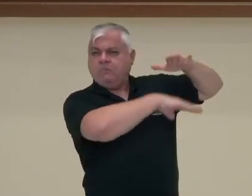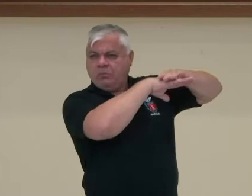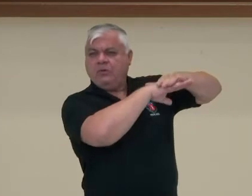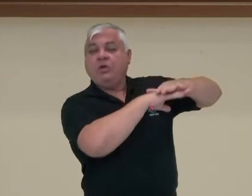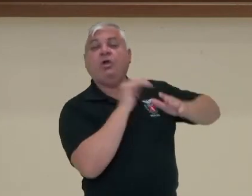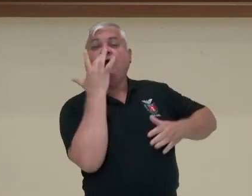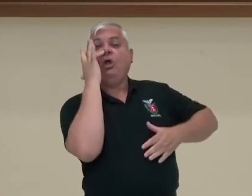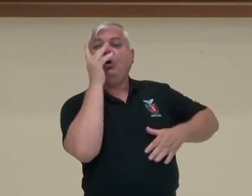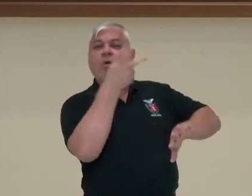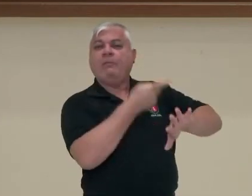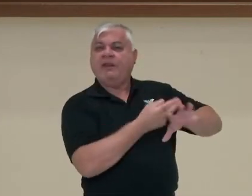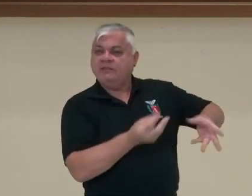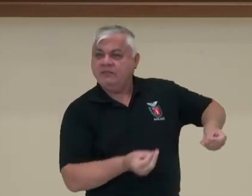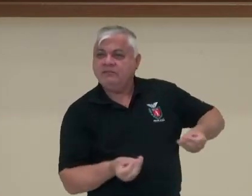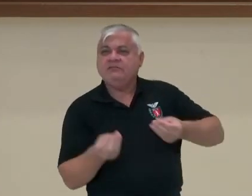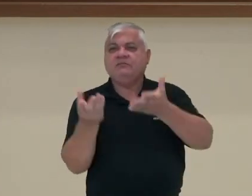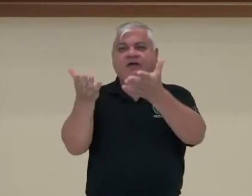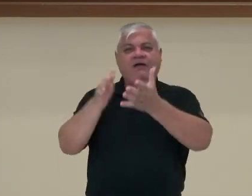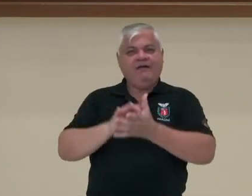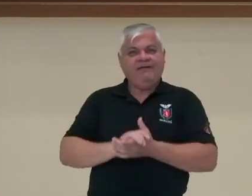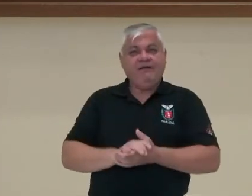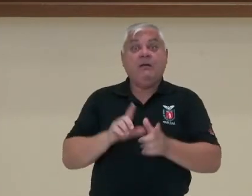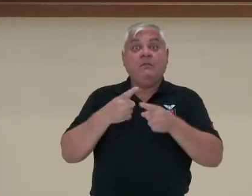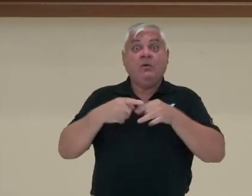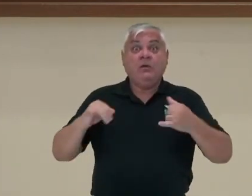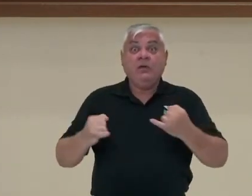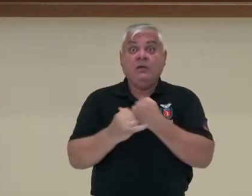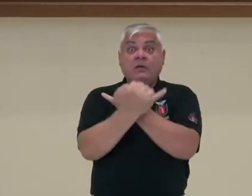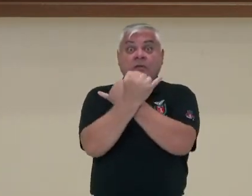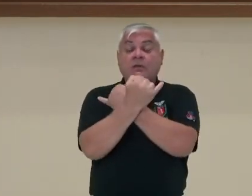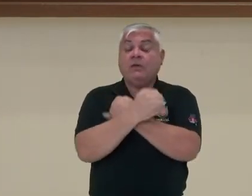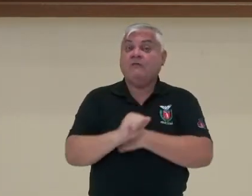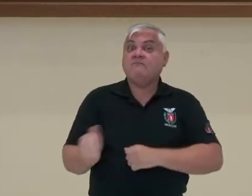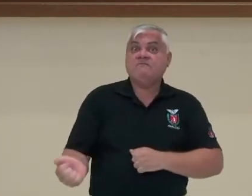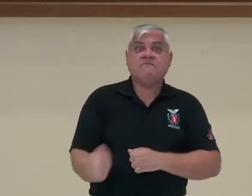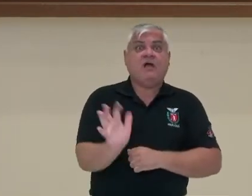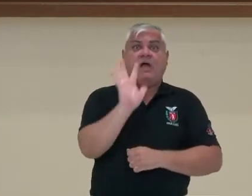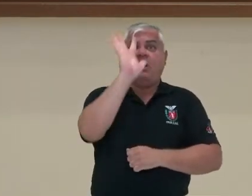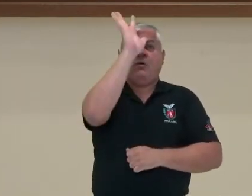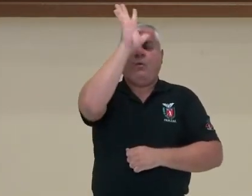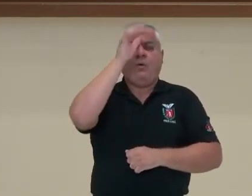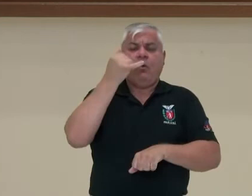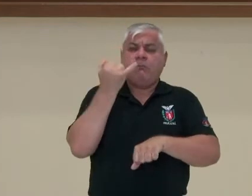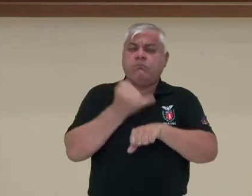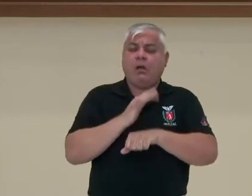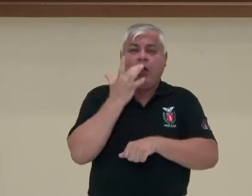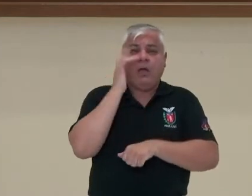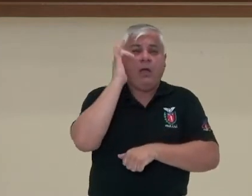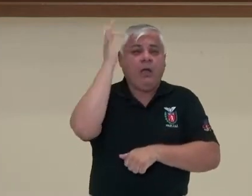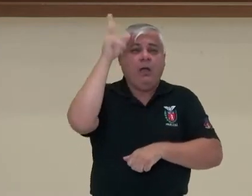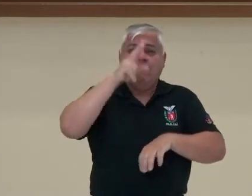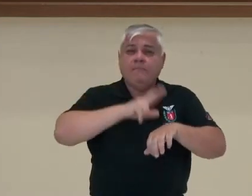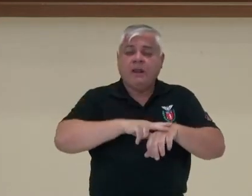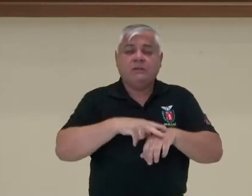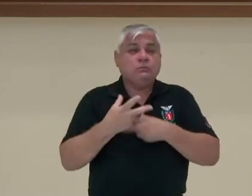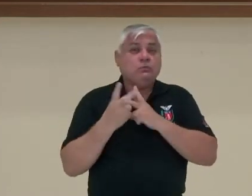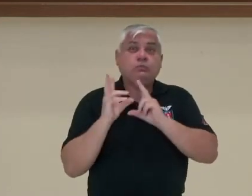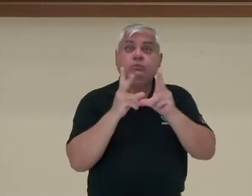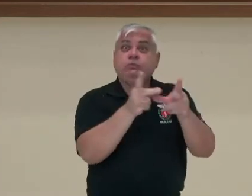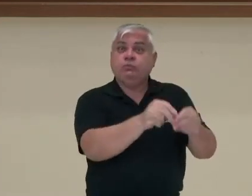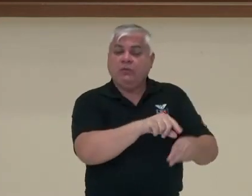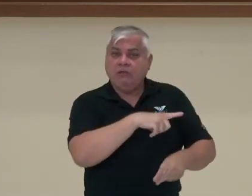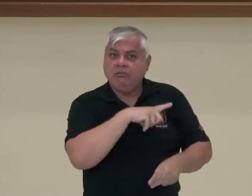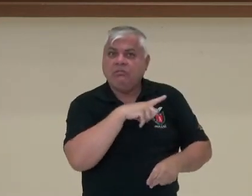uma noção de quão rico era essa região em metais preciosos. E realmente eles conseguiram, trouxeram ouro e prata